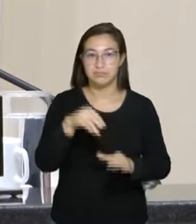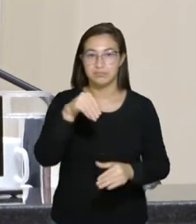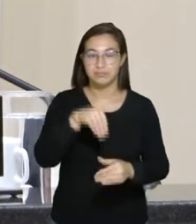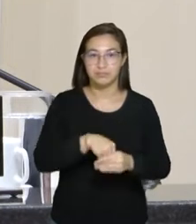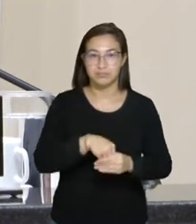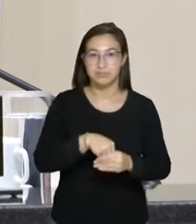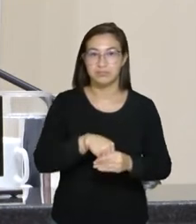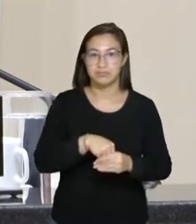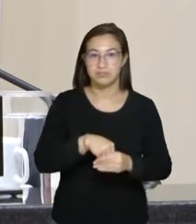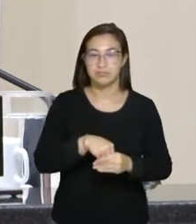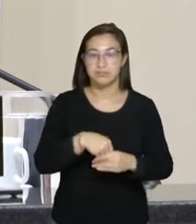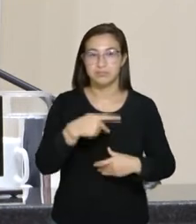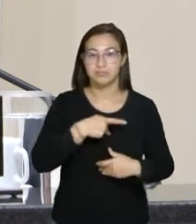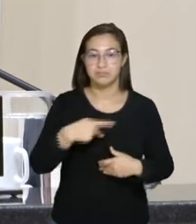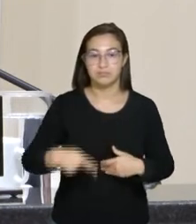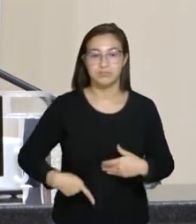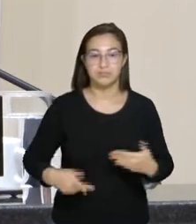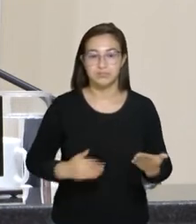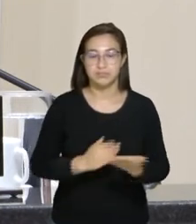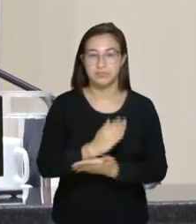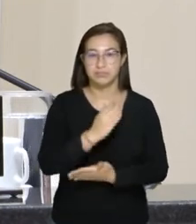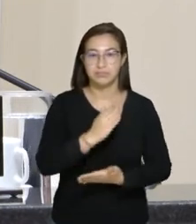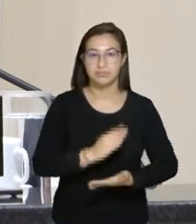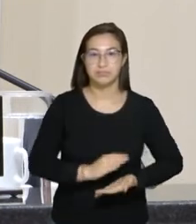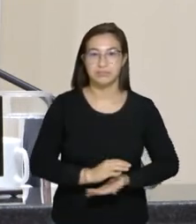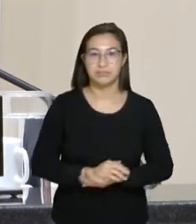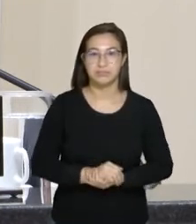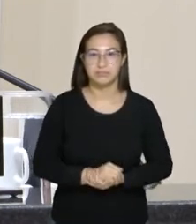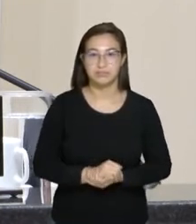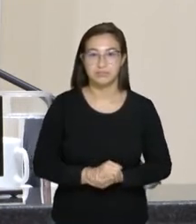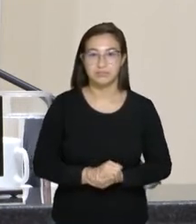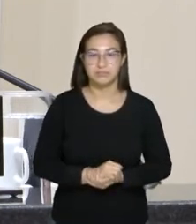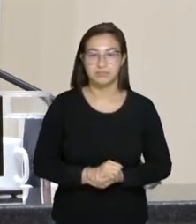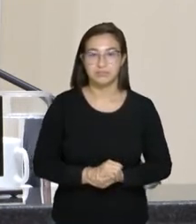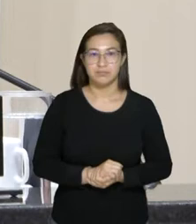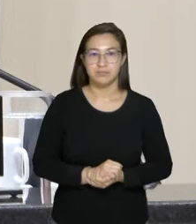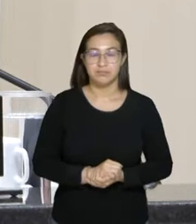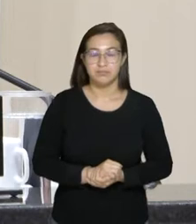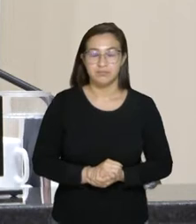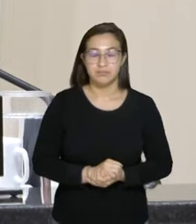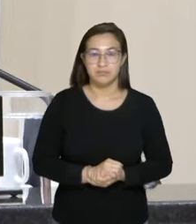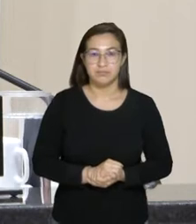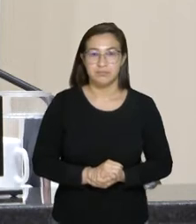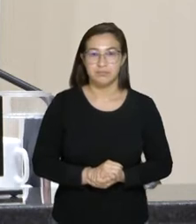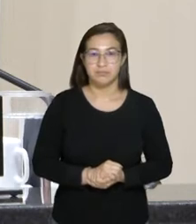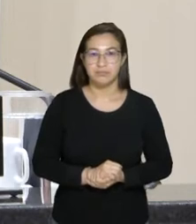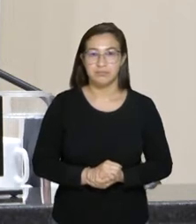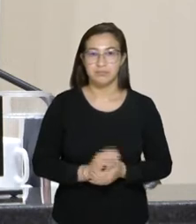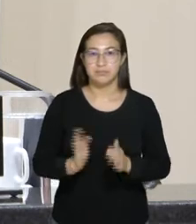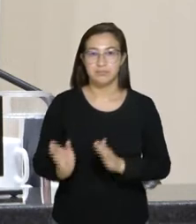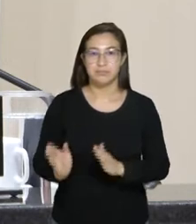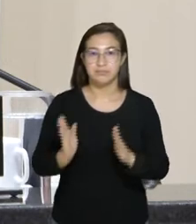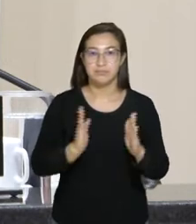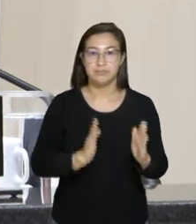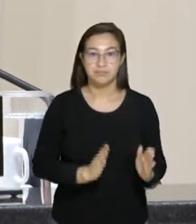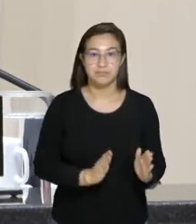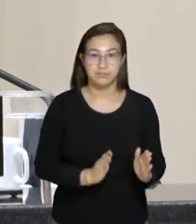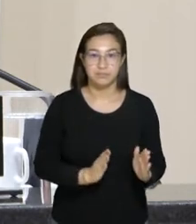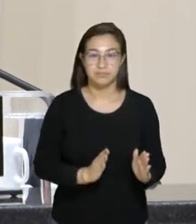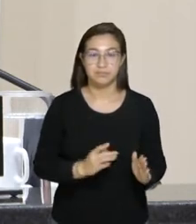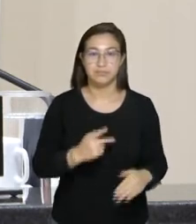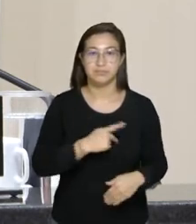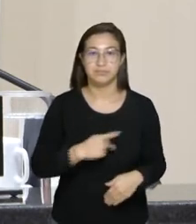Interno, o senhor presidente deu-as por aprovadas. Expediente. O senhor